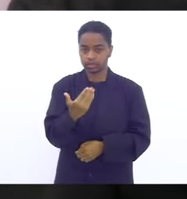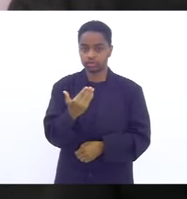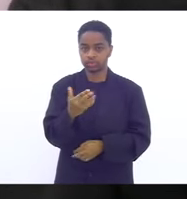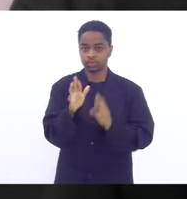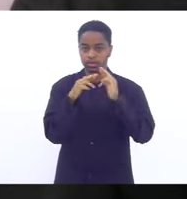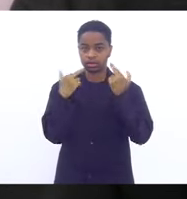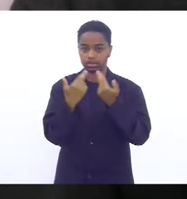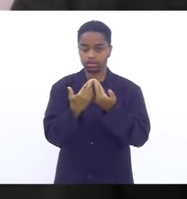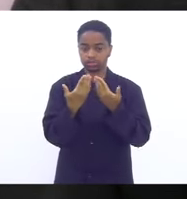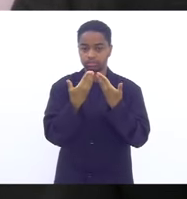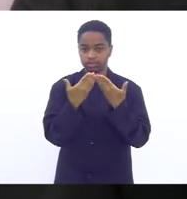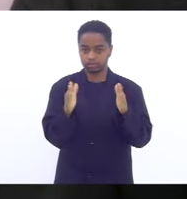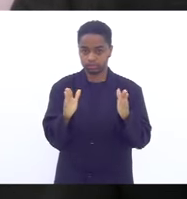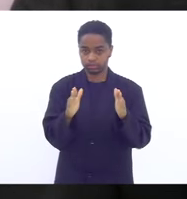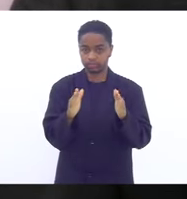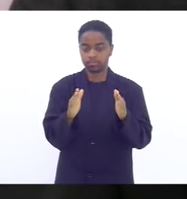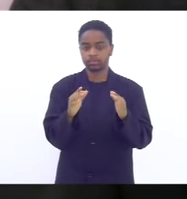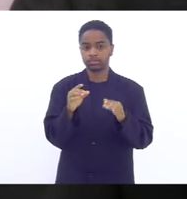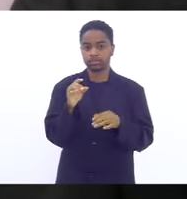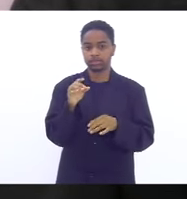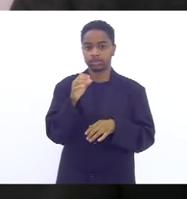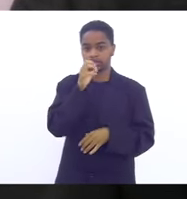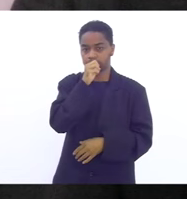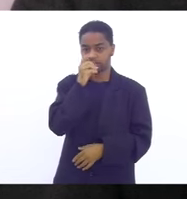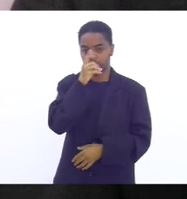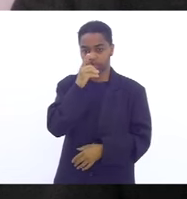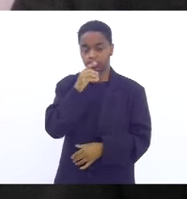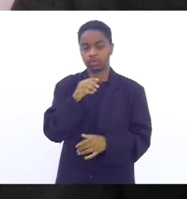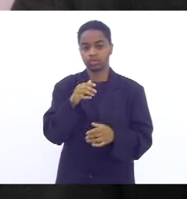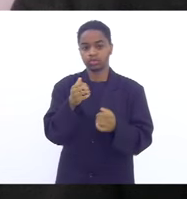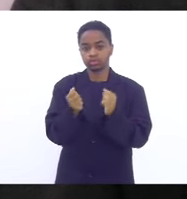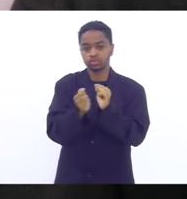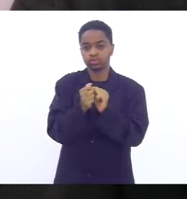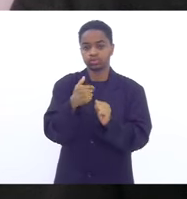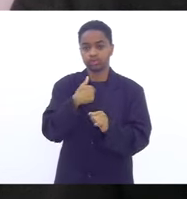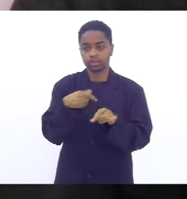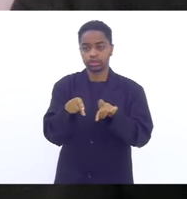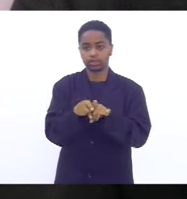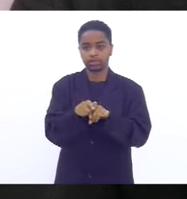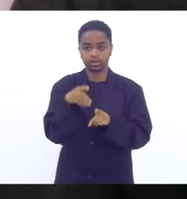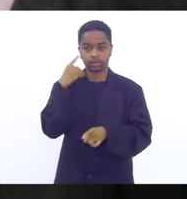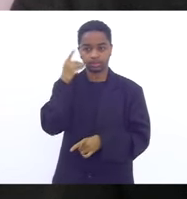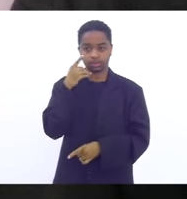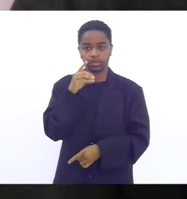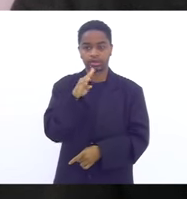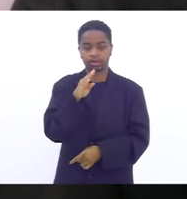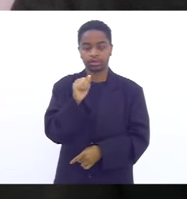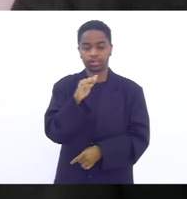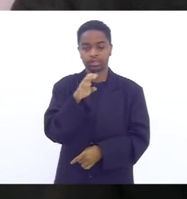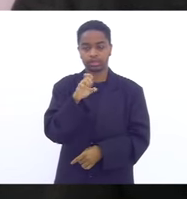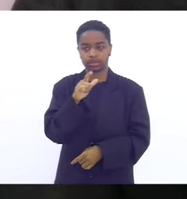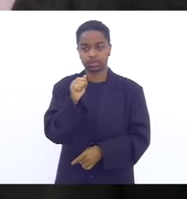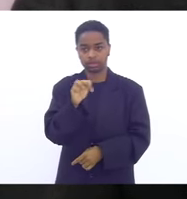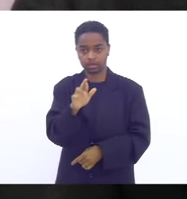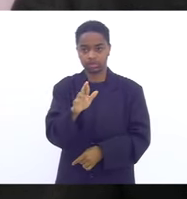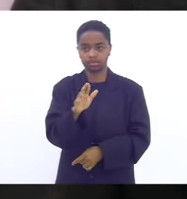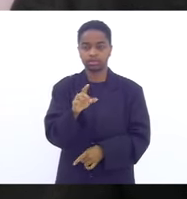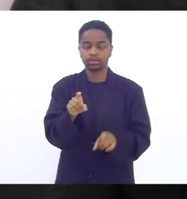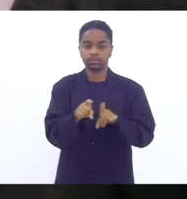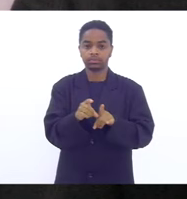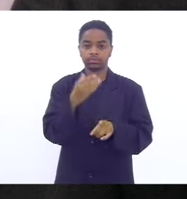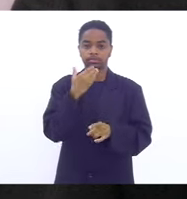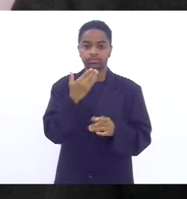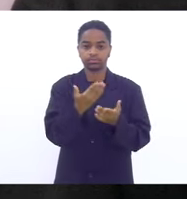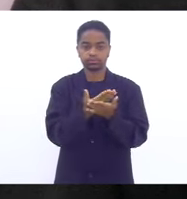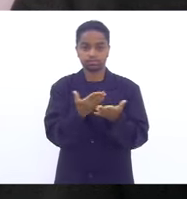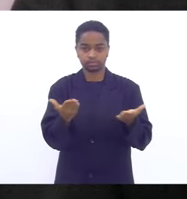audiência extraordinária, ainda no final de semana, em diligência comigo e com o deputado, com o presidente Rodrigo Bacelar. Pedi a todos os colegas que